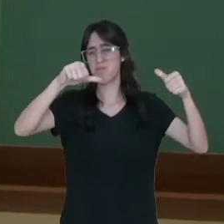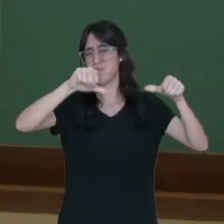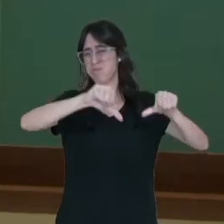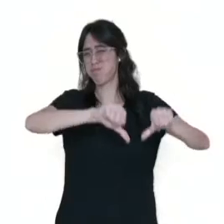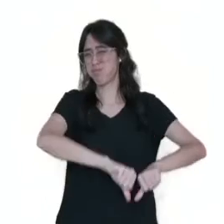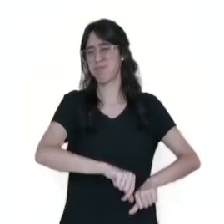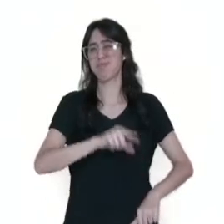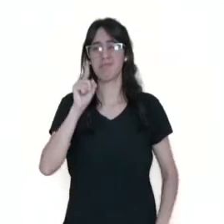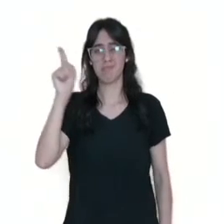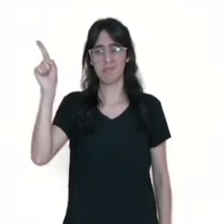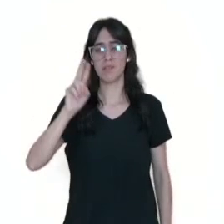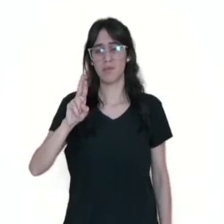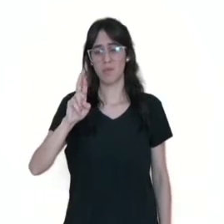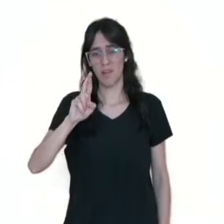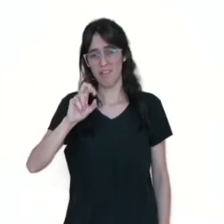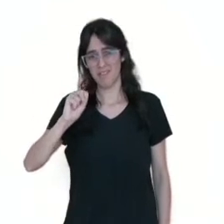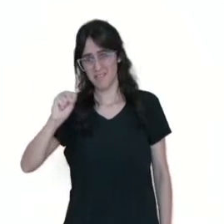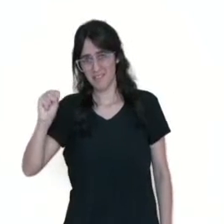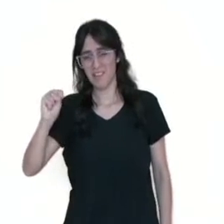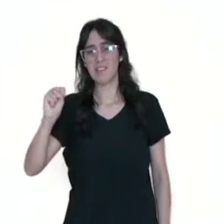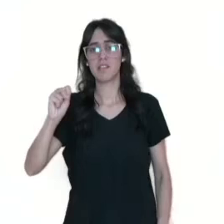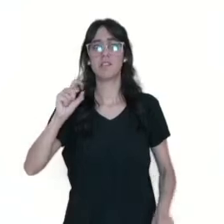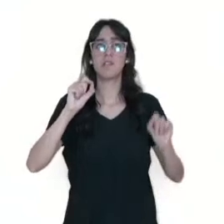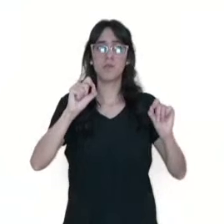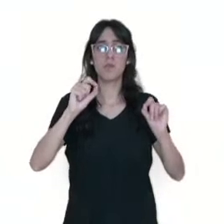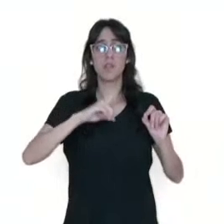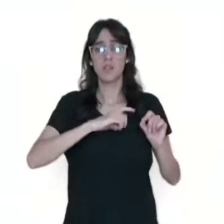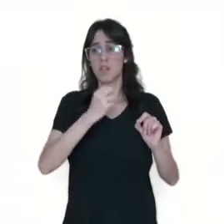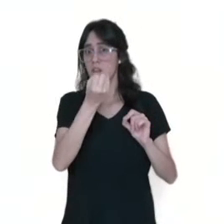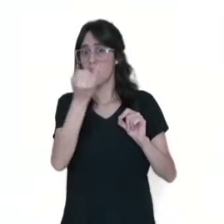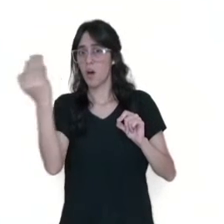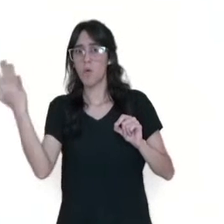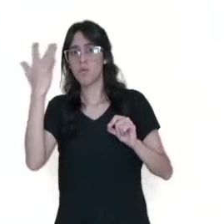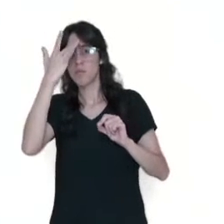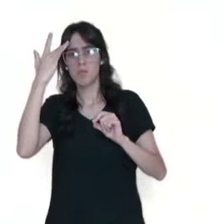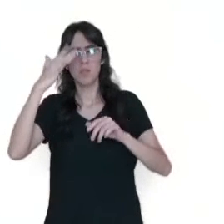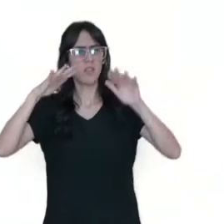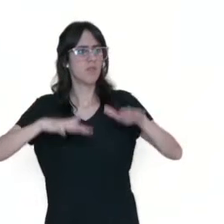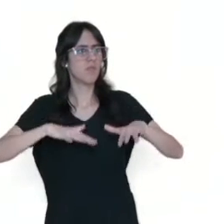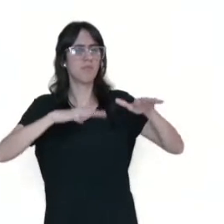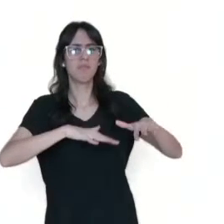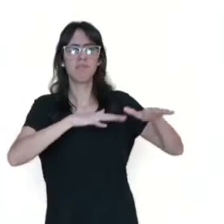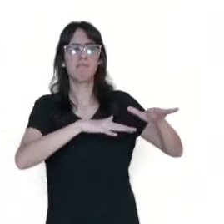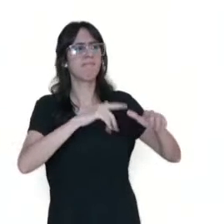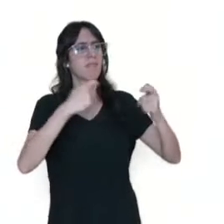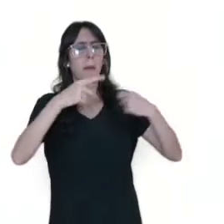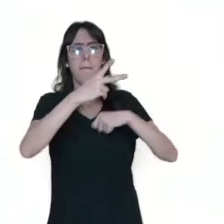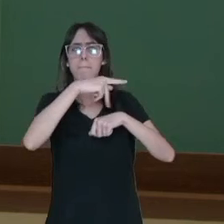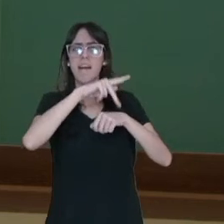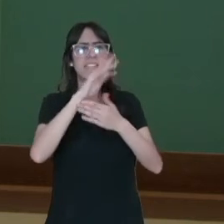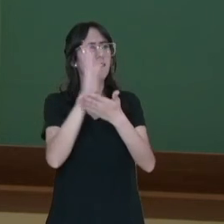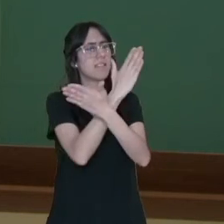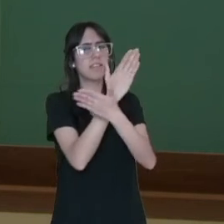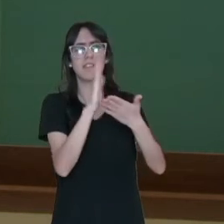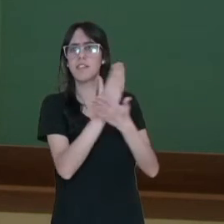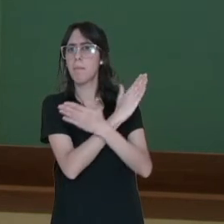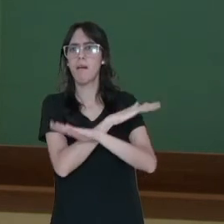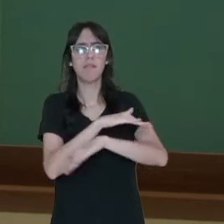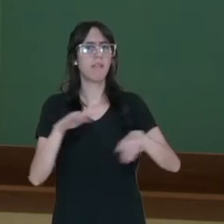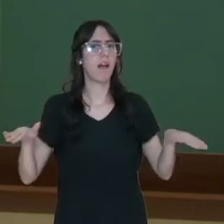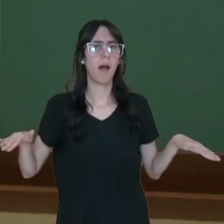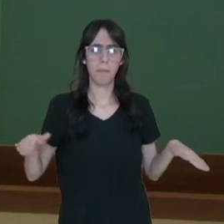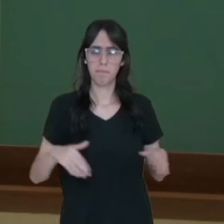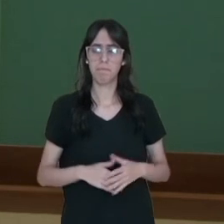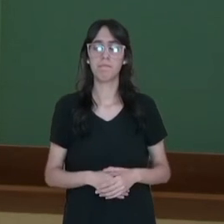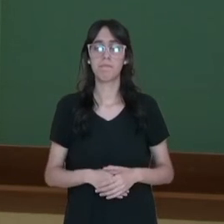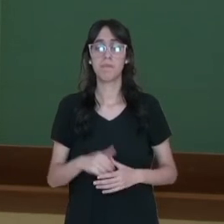União Soviética, fortalecendo movimentos que queriam separar os vários países membros da União Soviética.